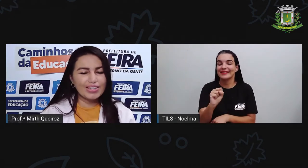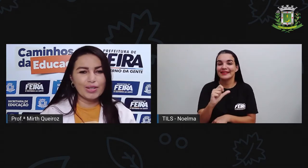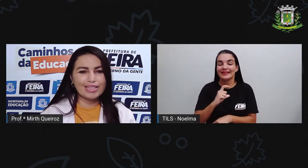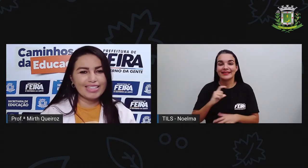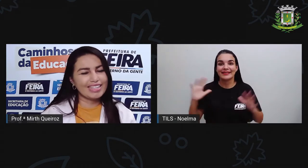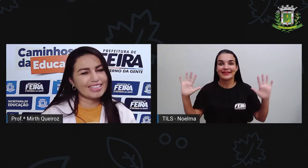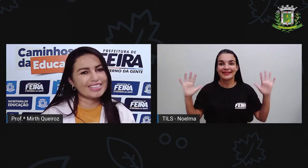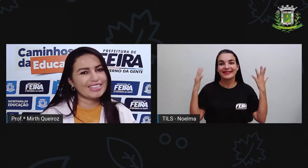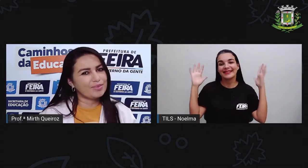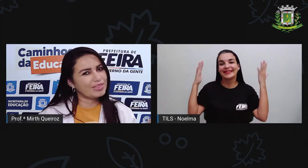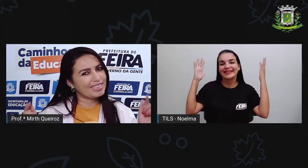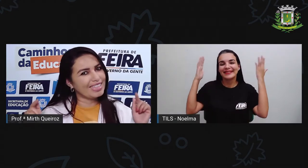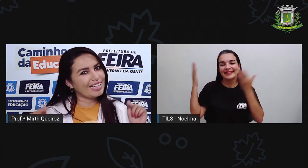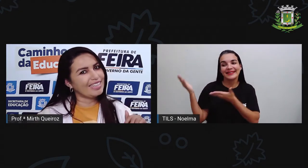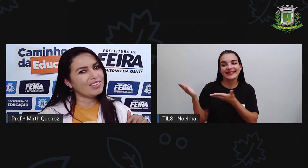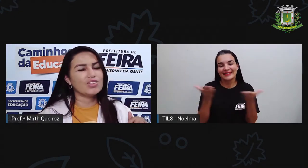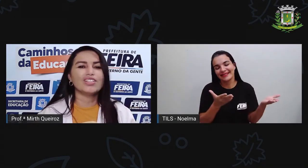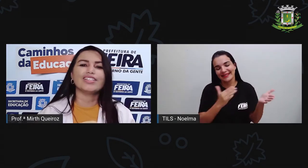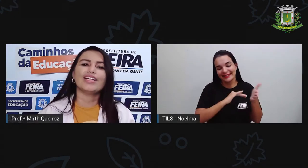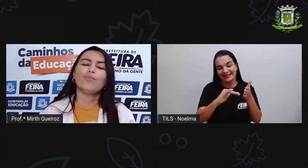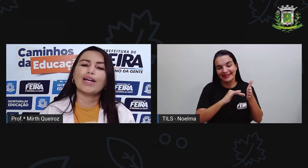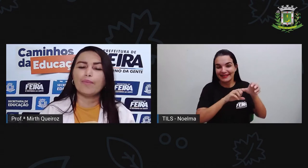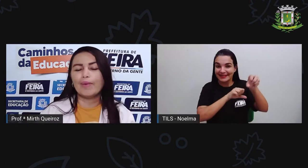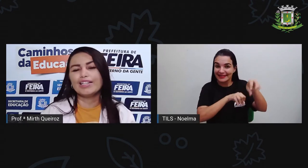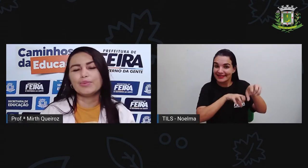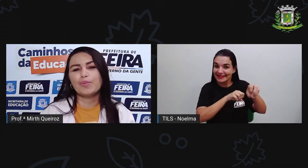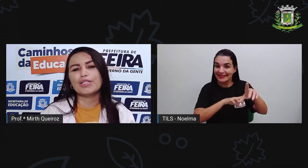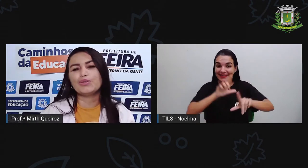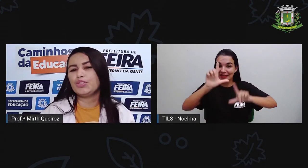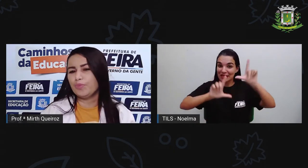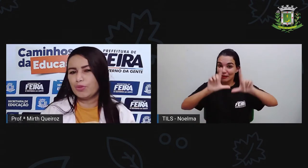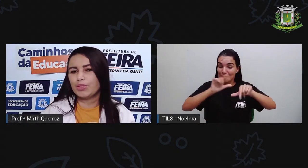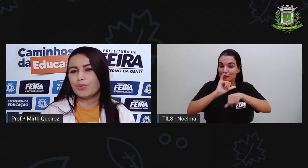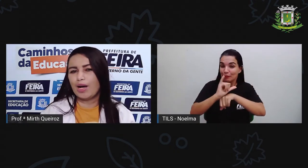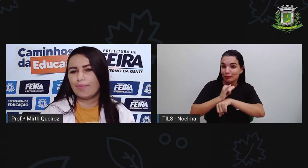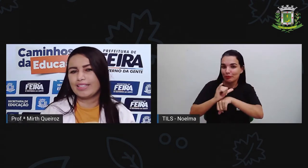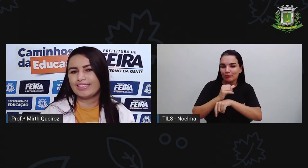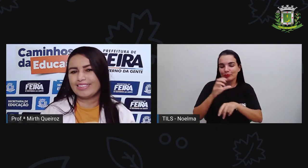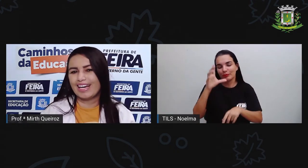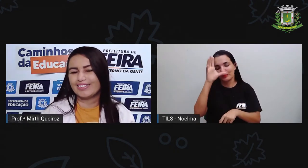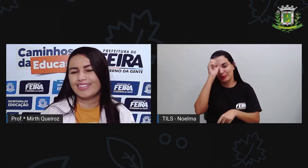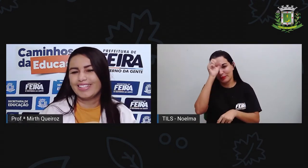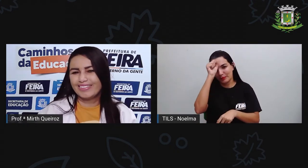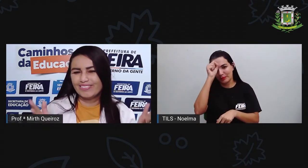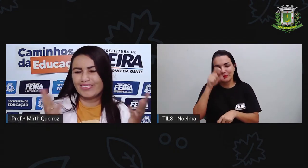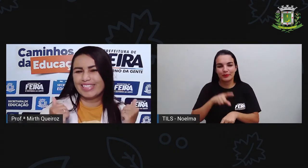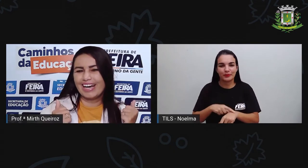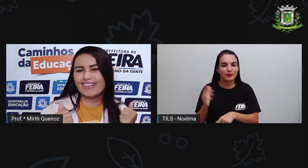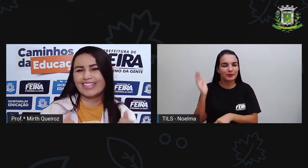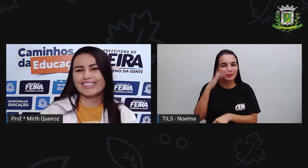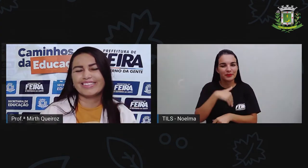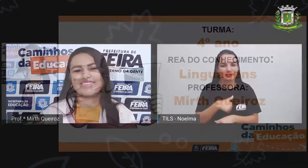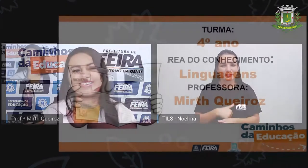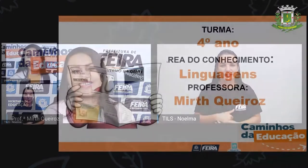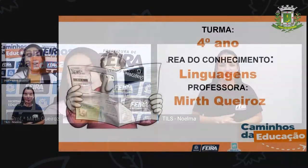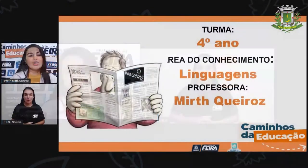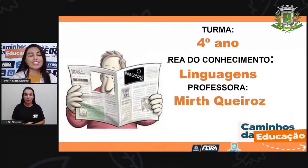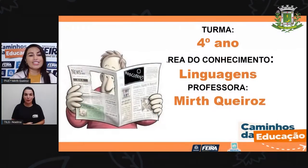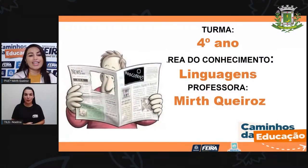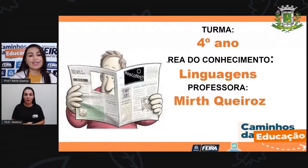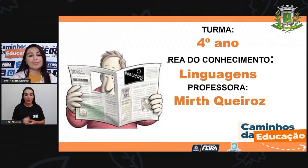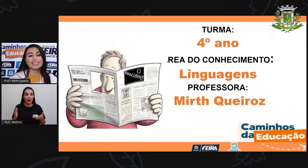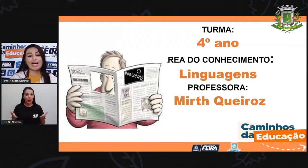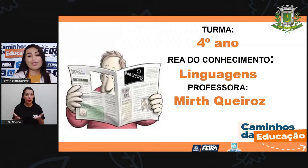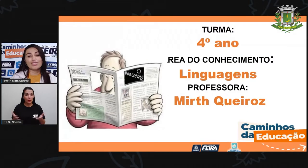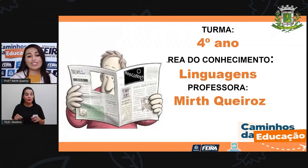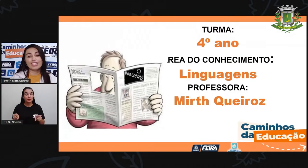É com enorme alegria que a gente recebe vocês aqui no nosso canal para mais um momento de muito aprendizado. Vamos à aula? Hoje